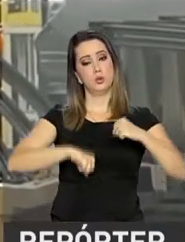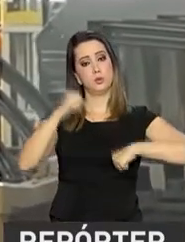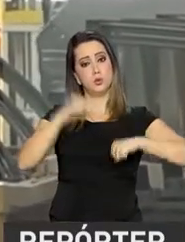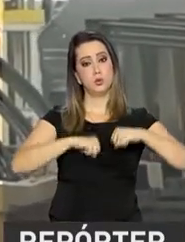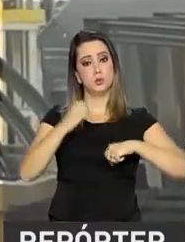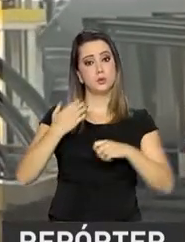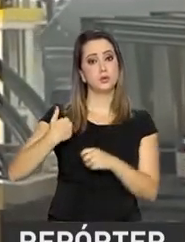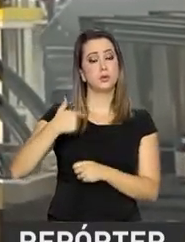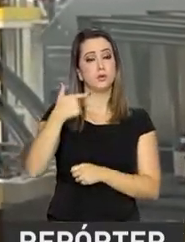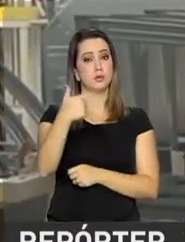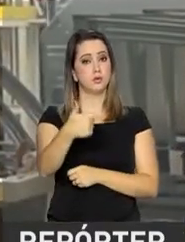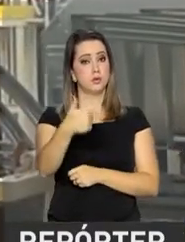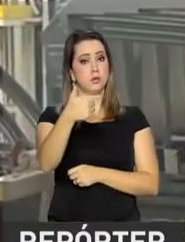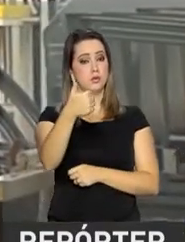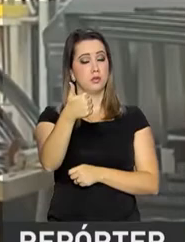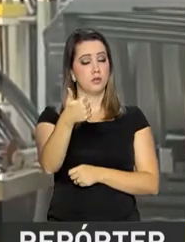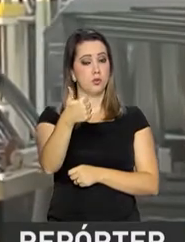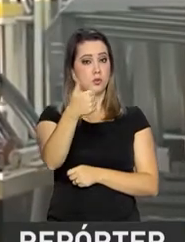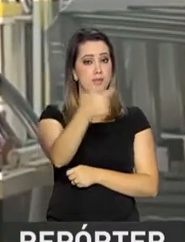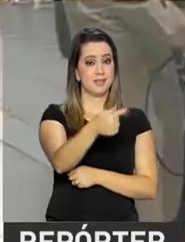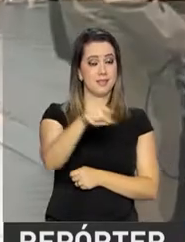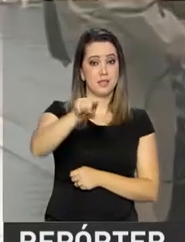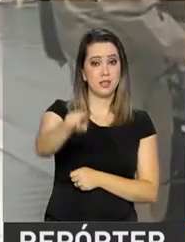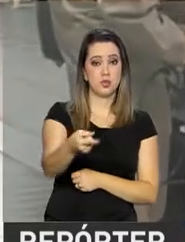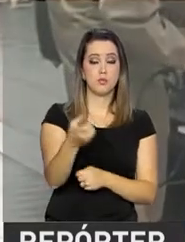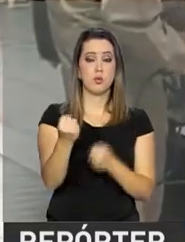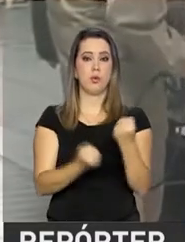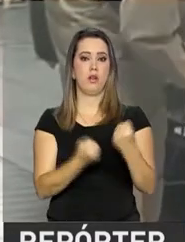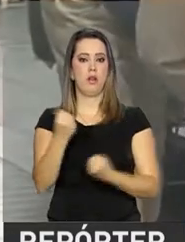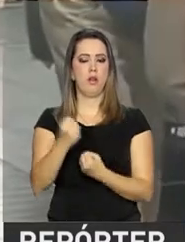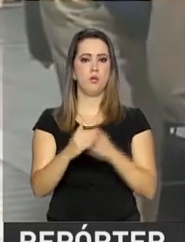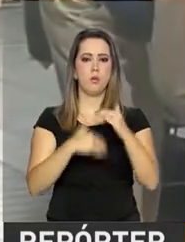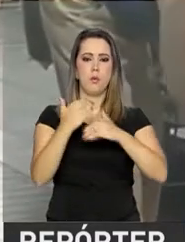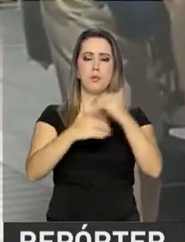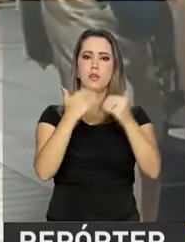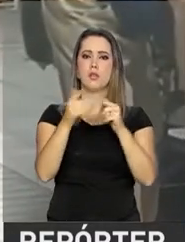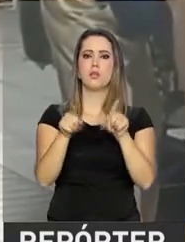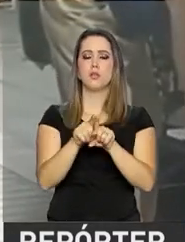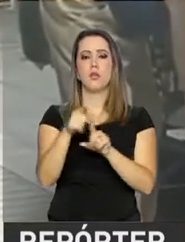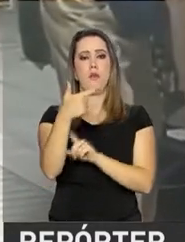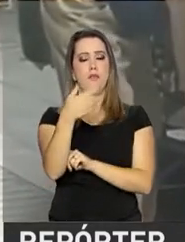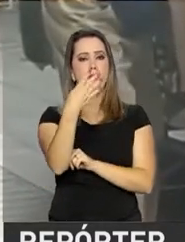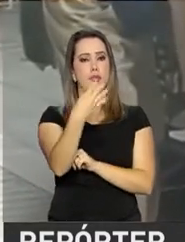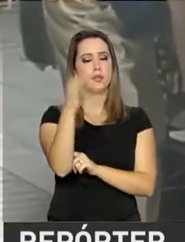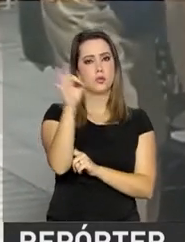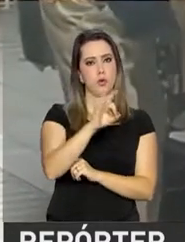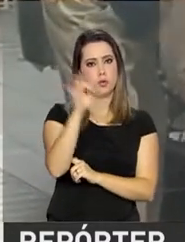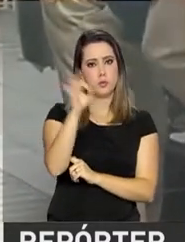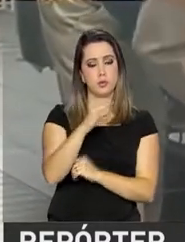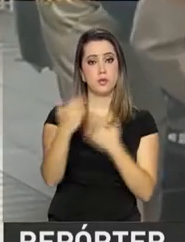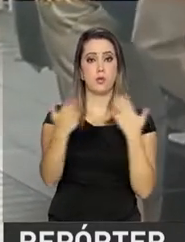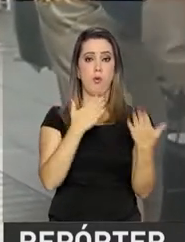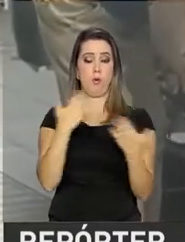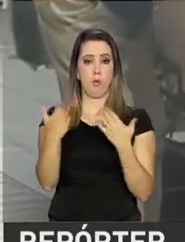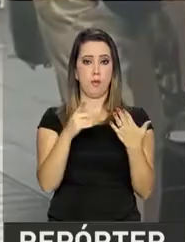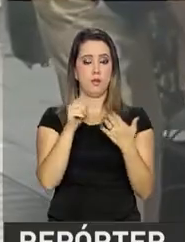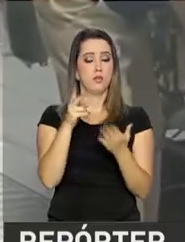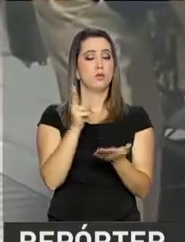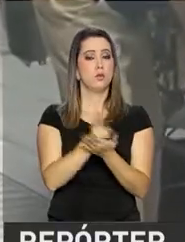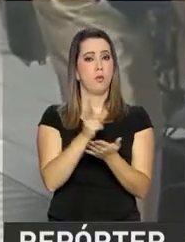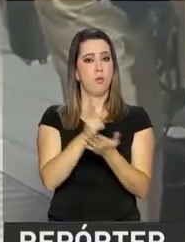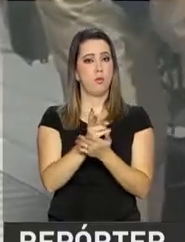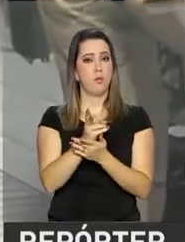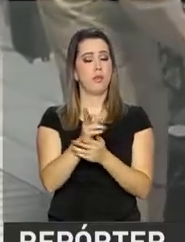quase 217 mil veículos um aumento superior a 24 por cento em relação ao mesmo